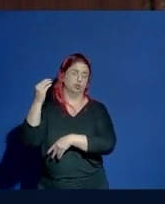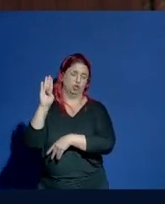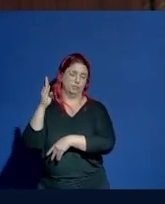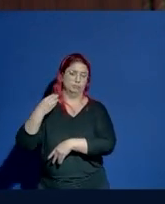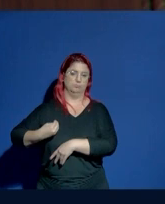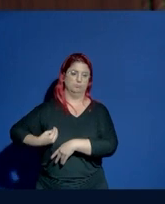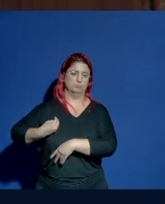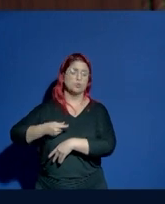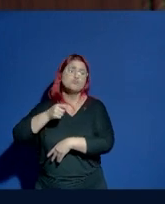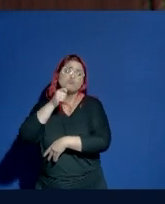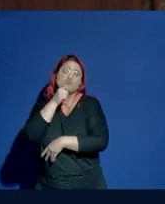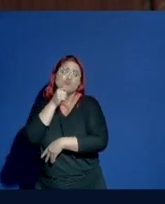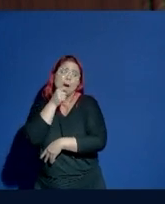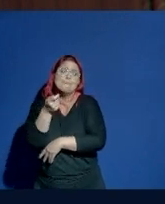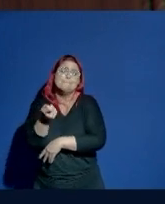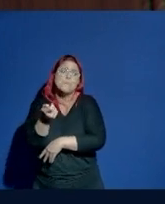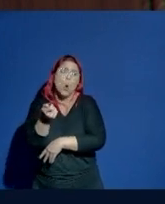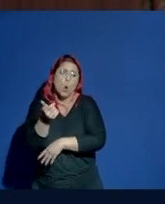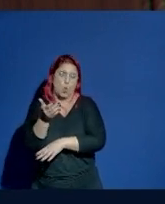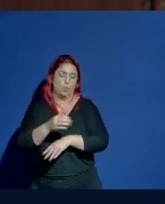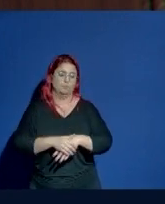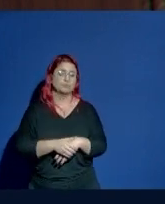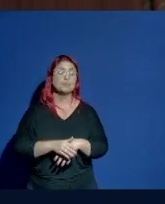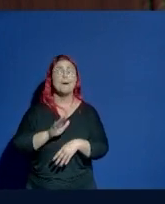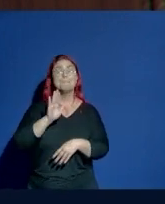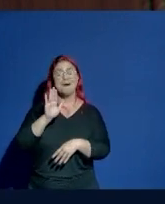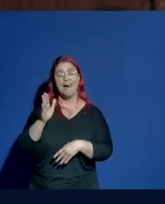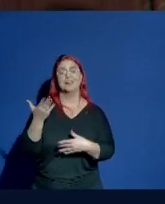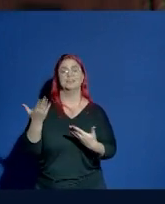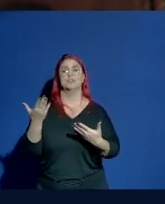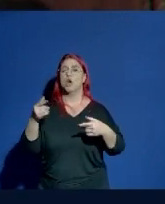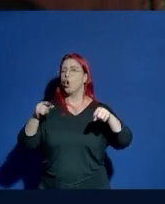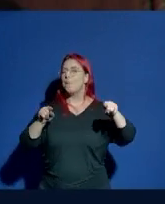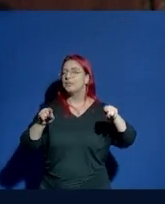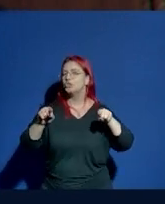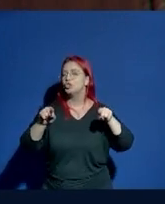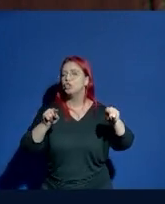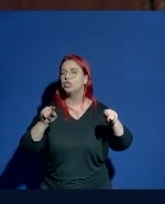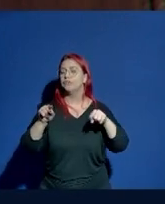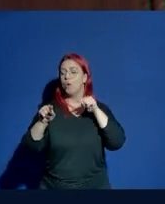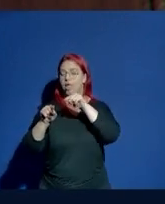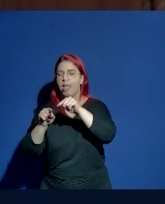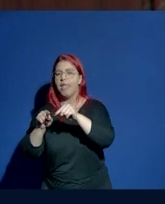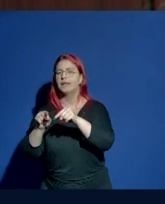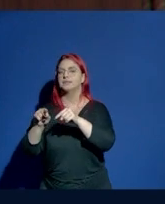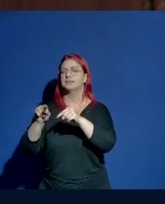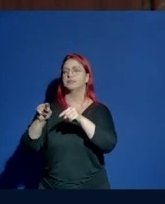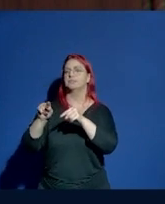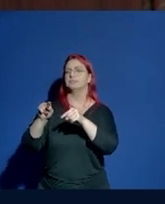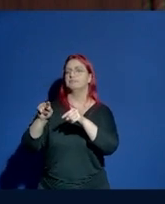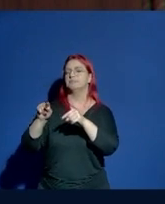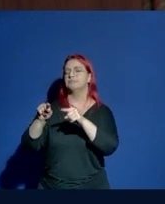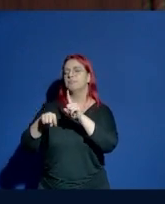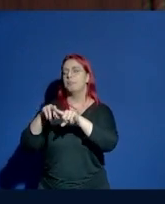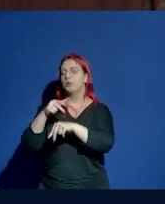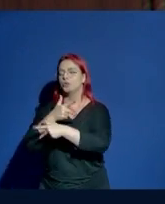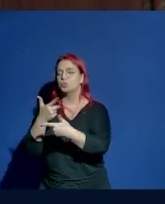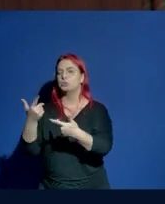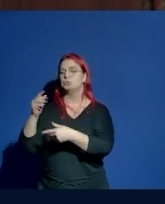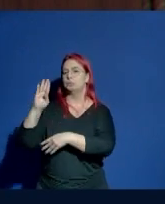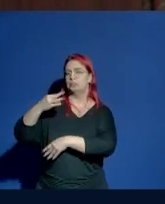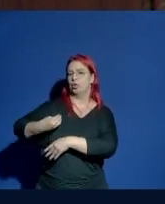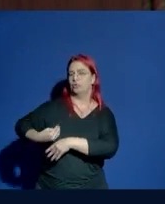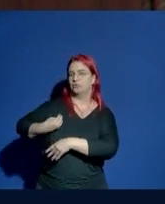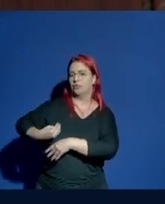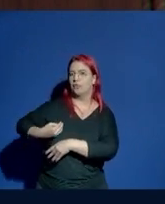de um custo competitivo, um produto que entrega resultado e sustentável, a gente imagina o